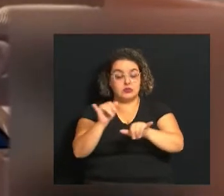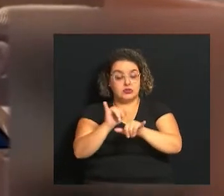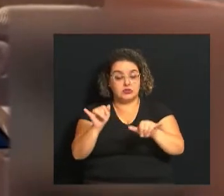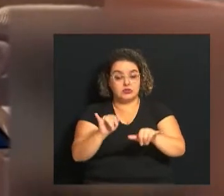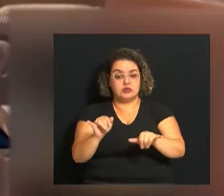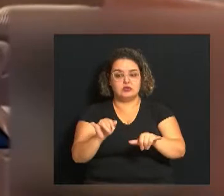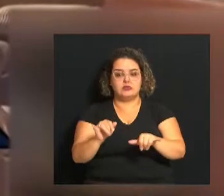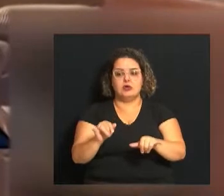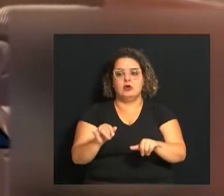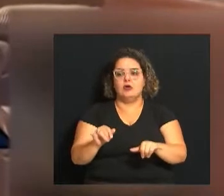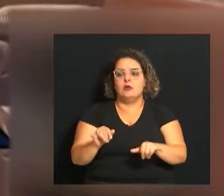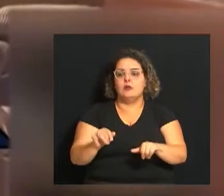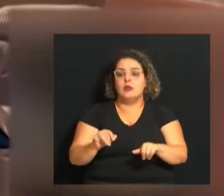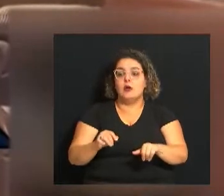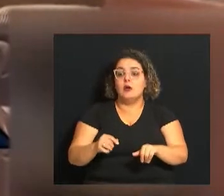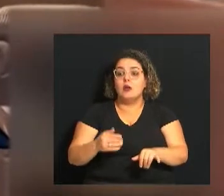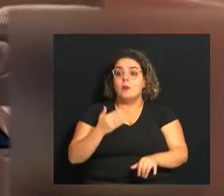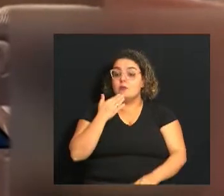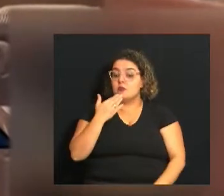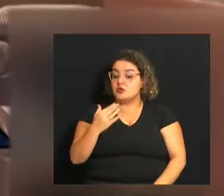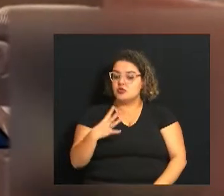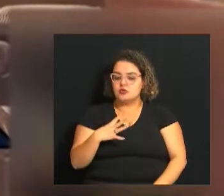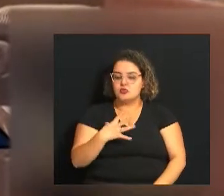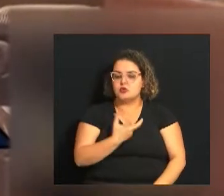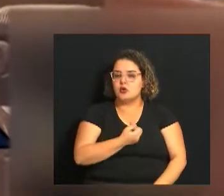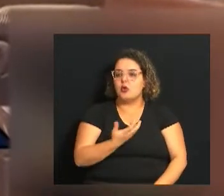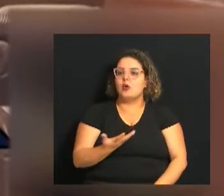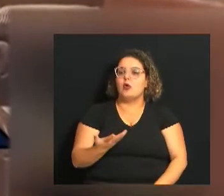pessoas sinalizavam pedido de socorro